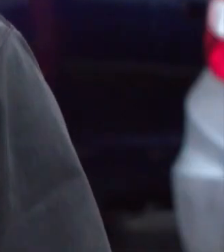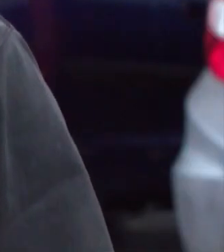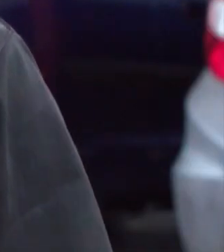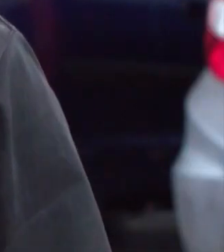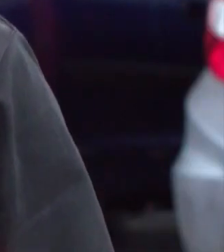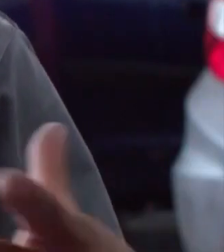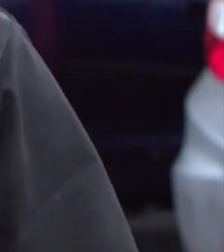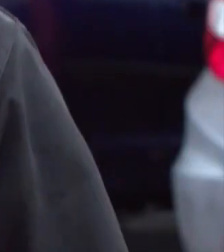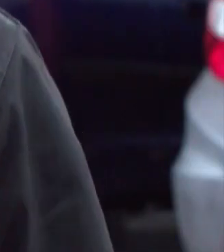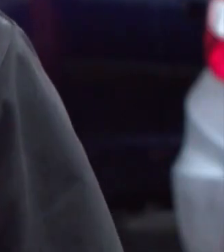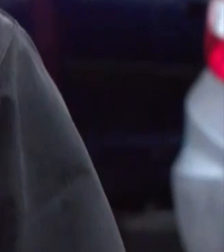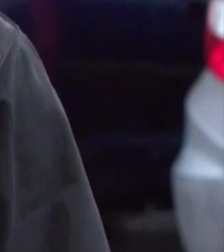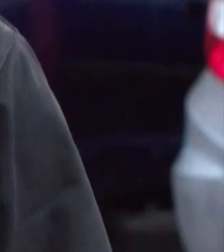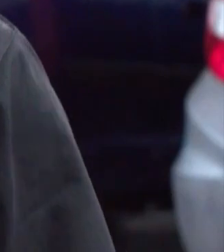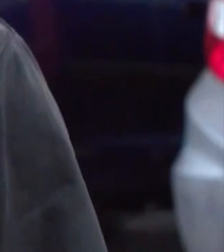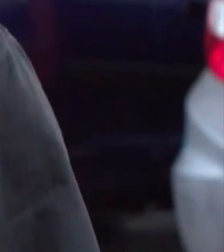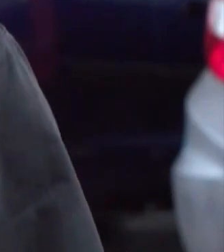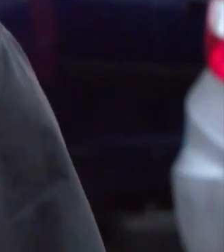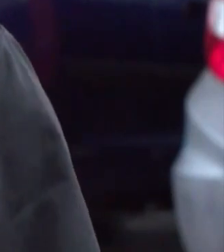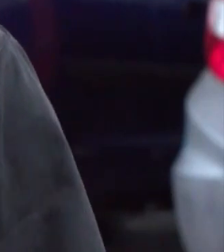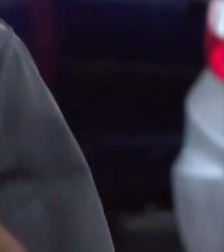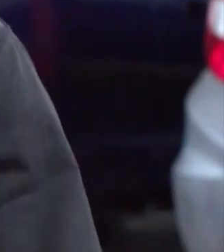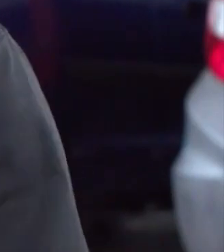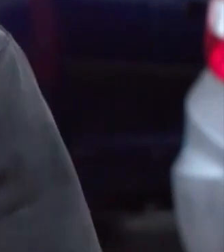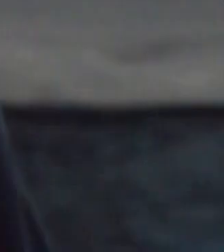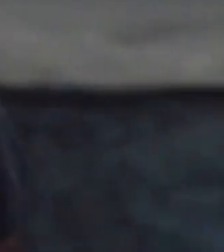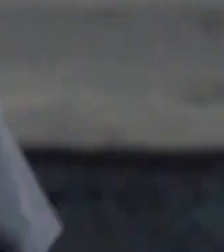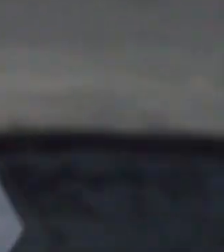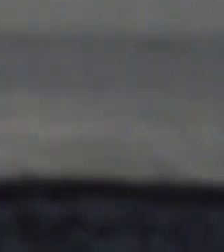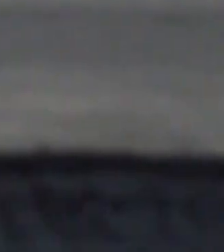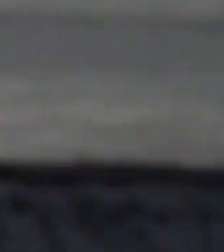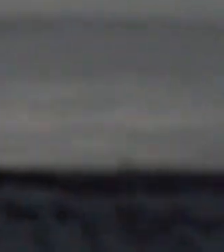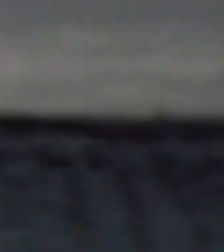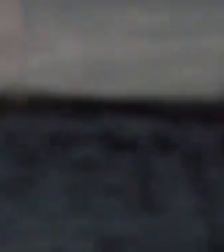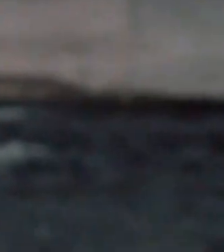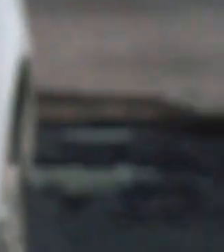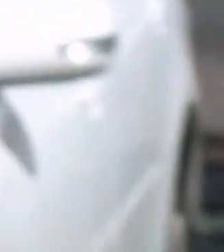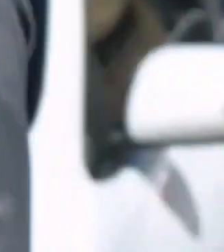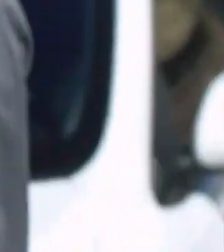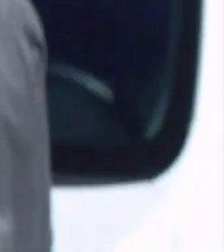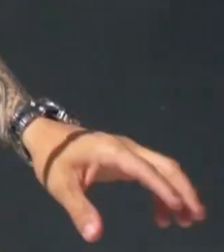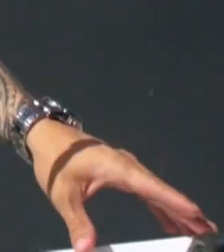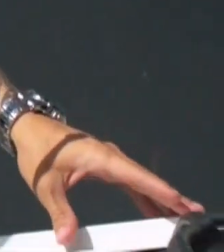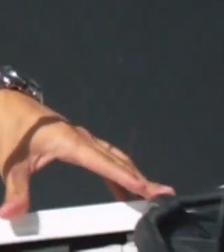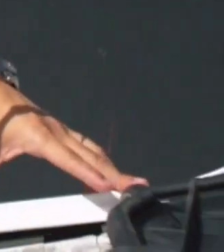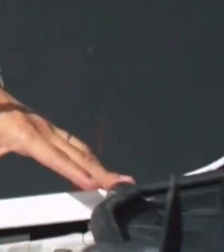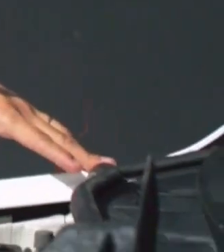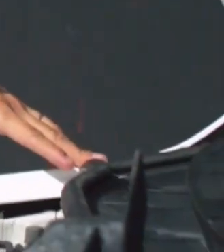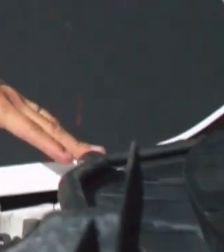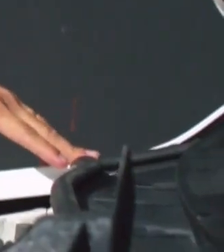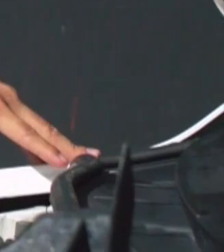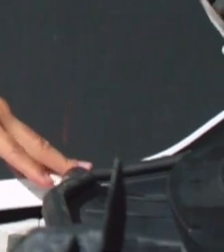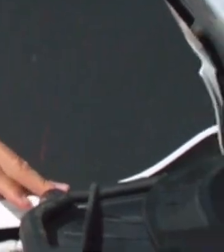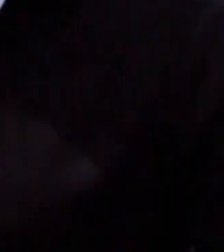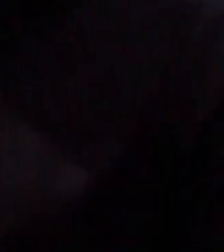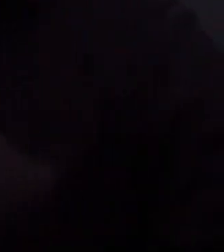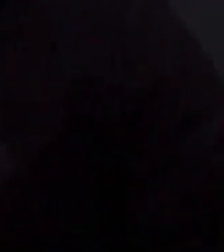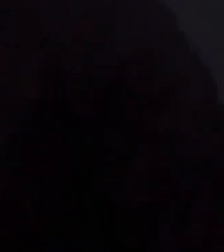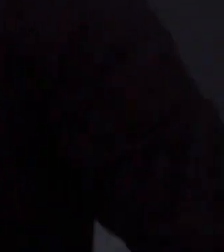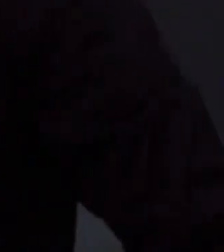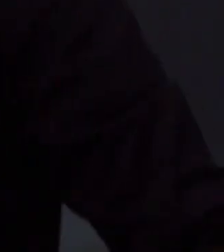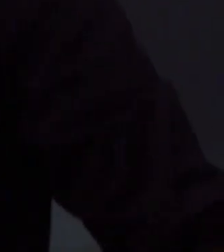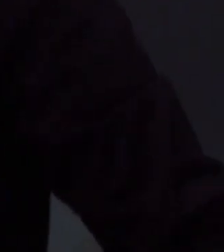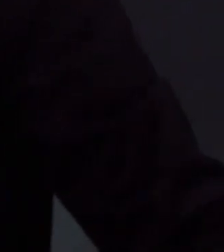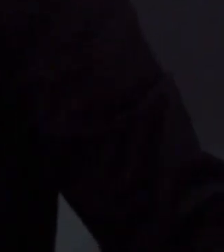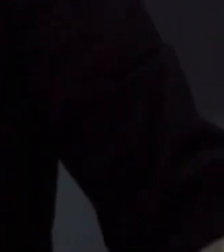e de melhorar foi o que me fez procurar mais conhecimento. Eu acreditei no meu sonho e estou vendo ele se realizando.